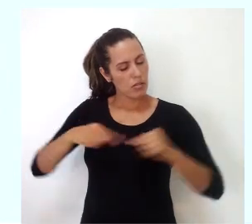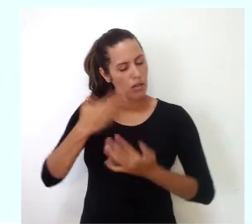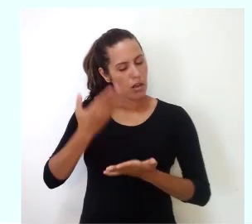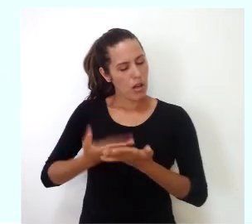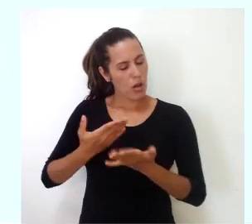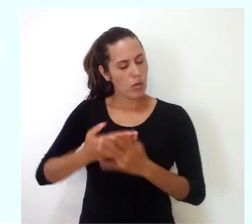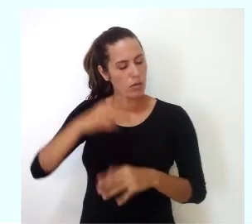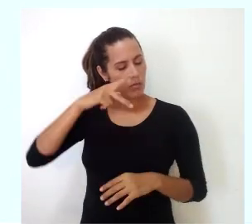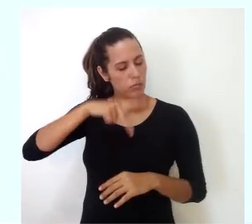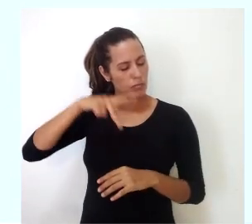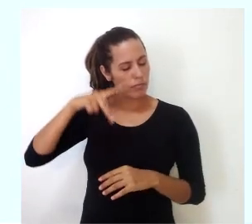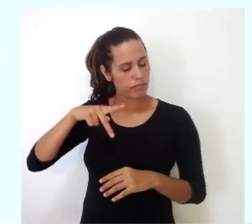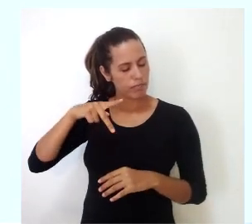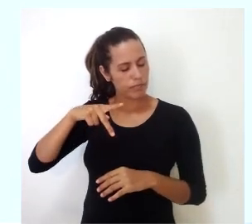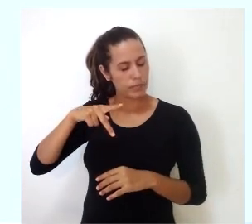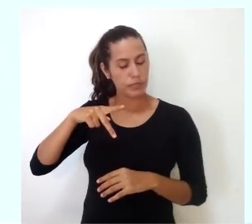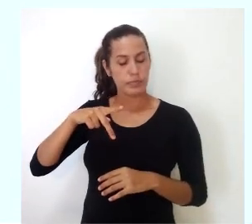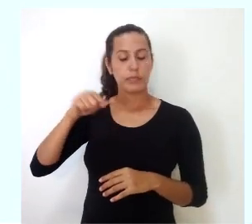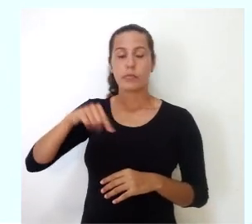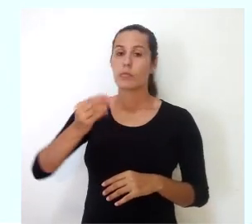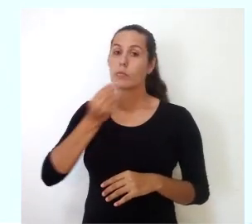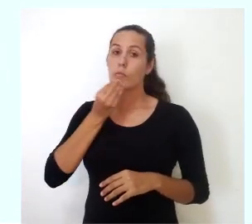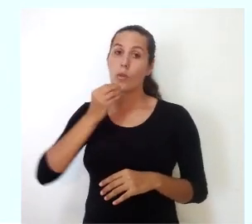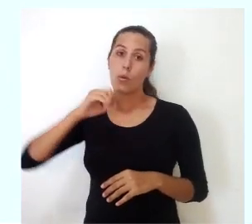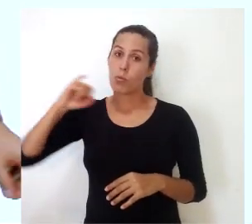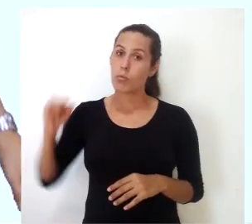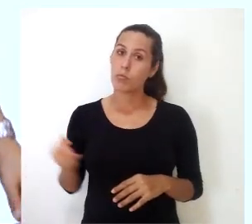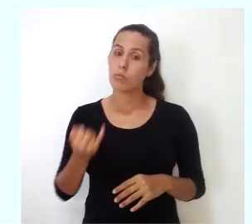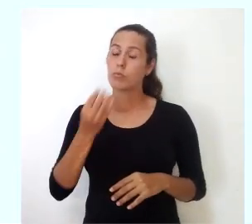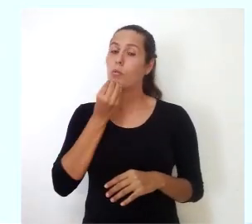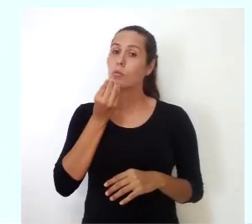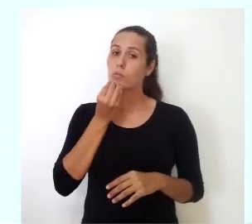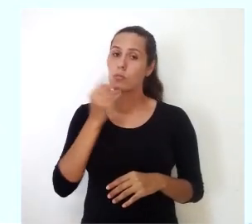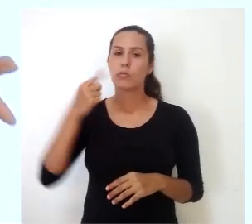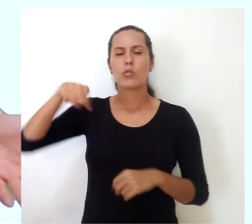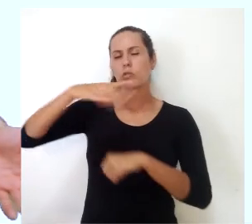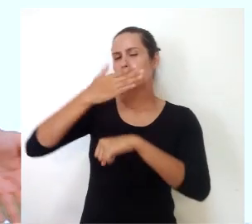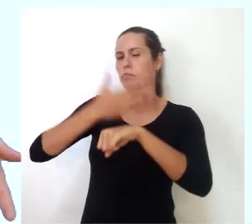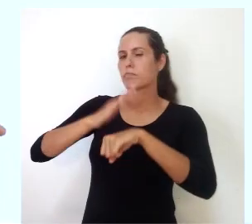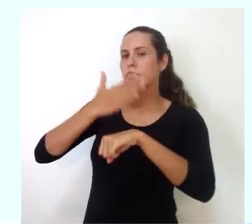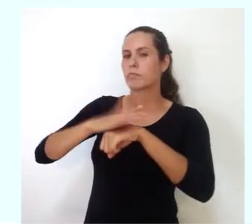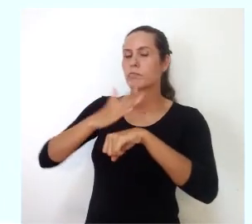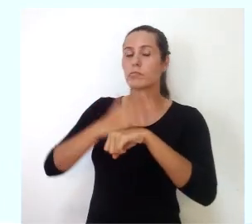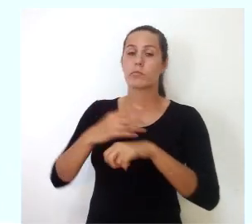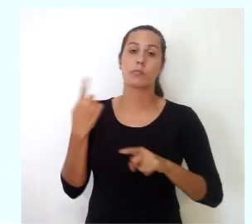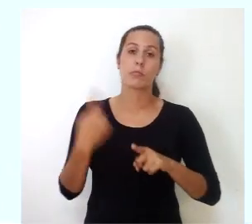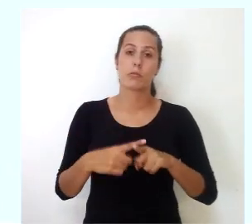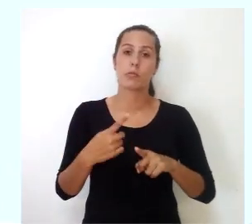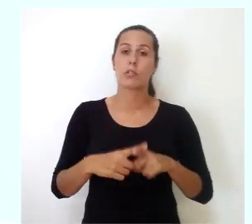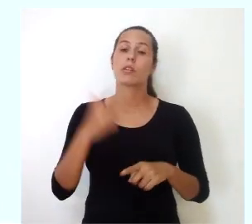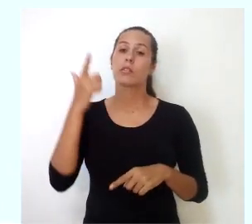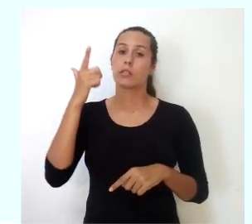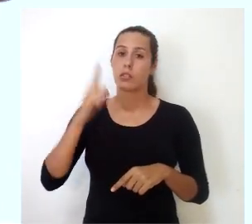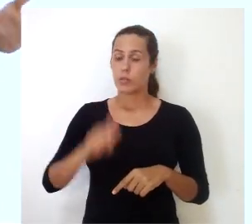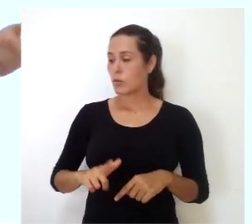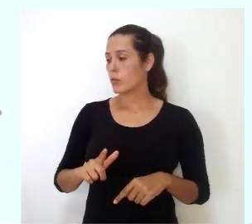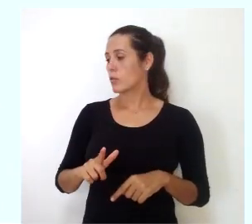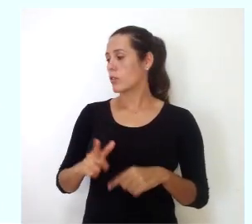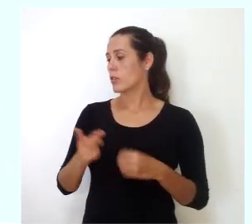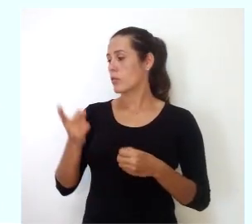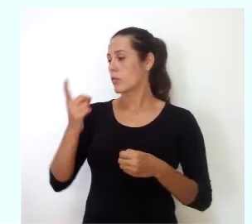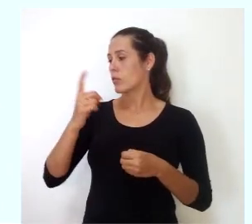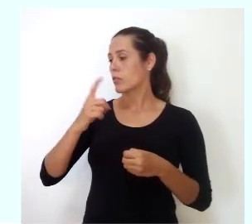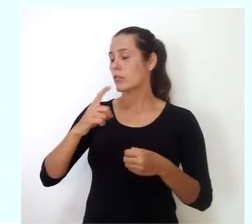certo? É uma chance para treinar isso, certo? Treinar, porque mais uma vez vou voltar o que eu falei lá